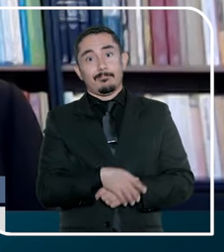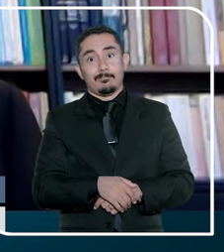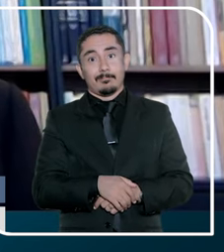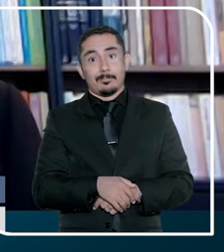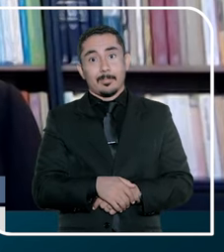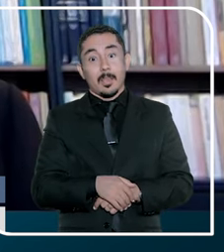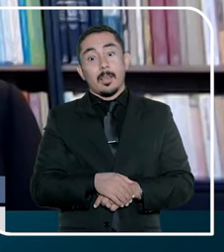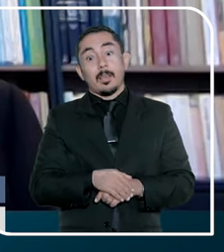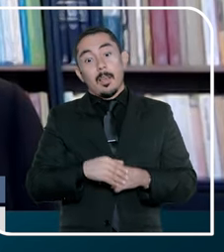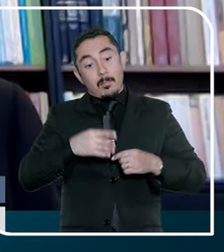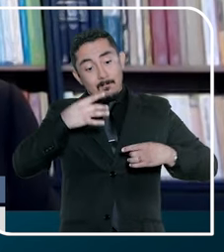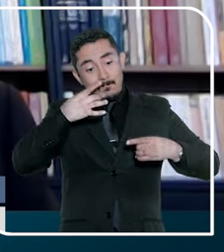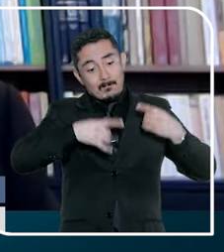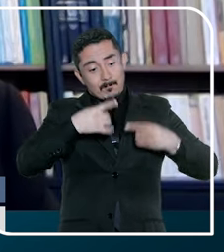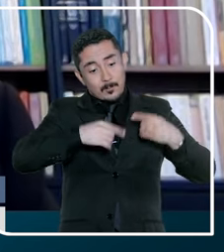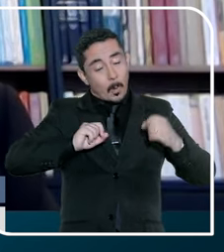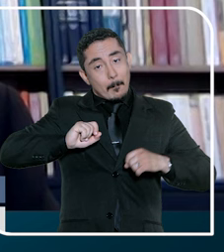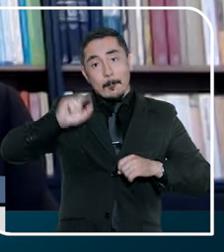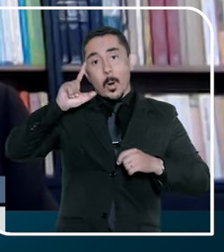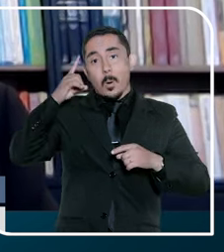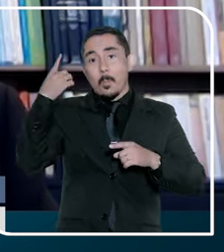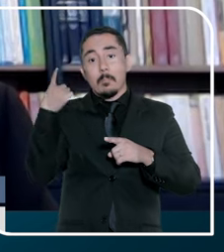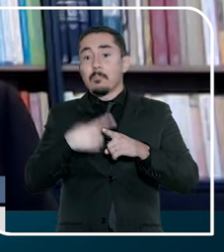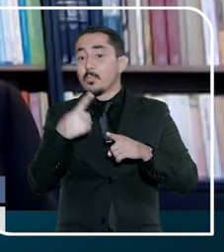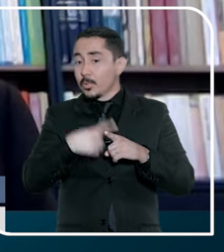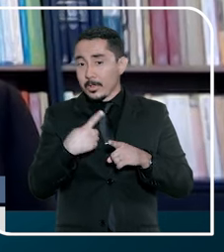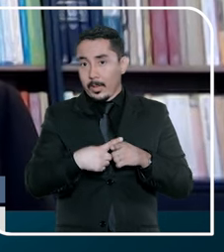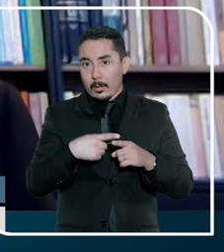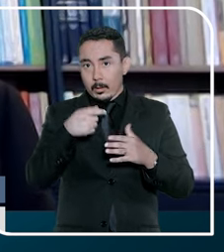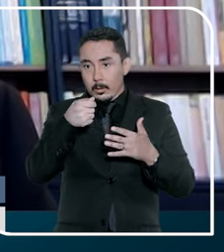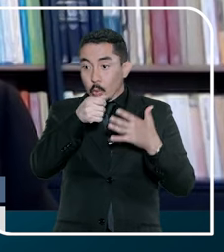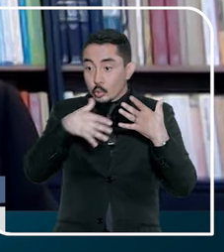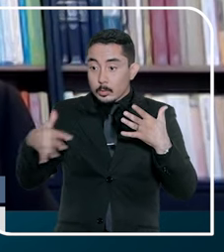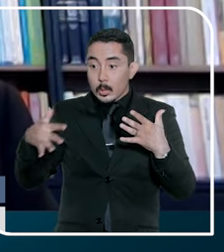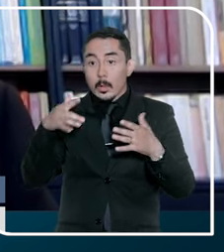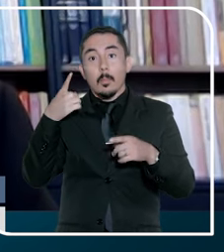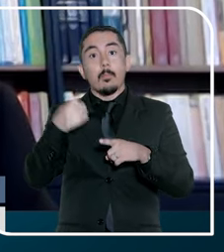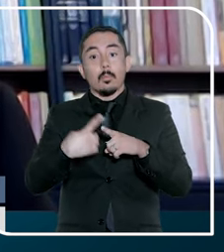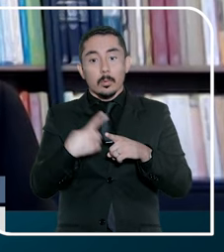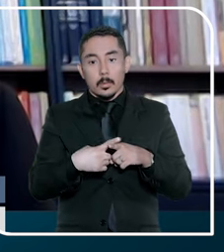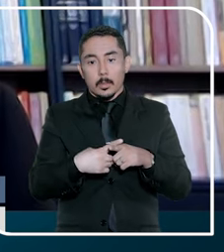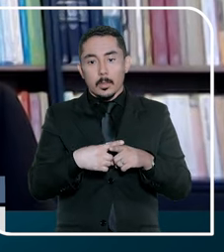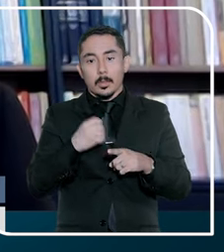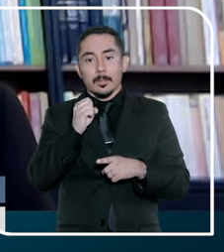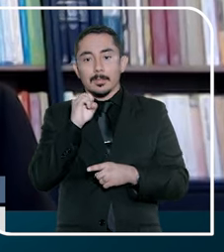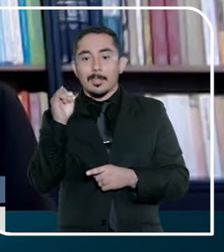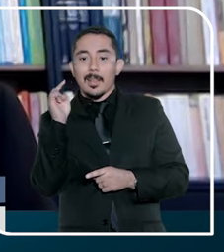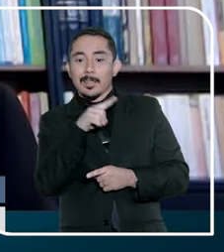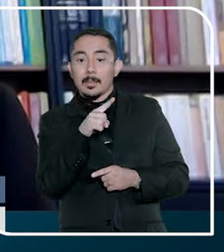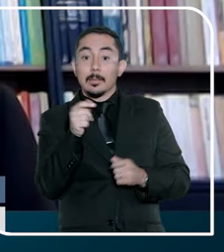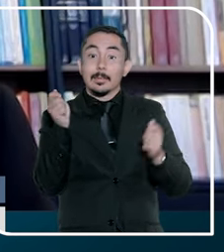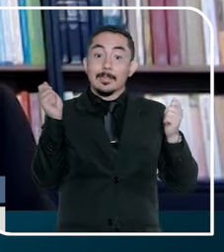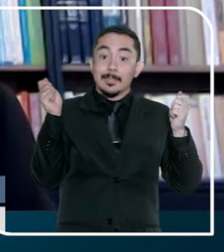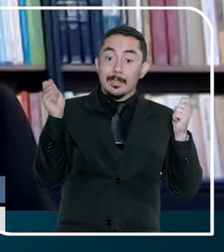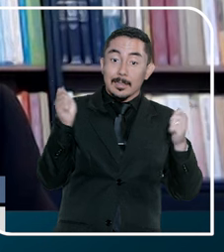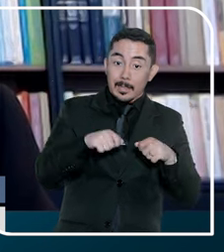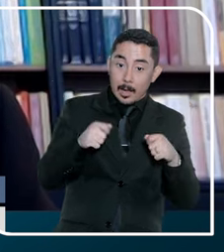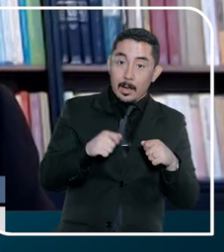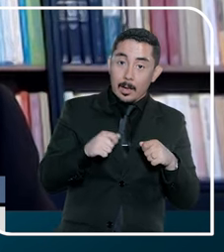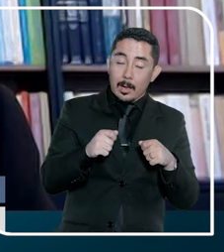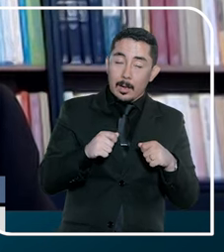polêmica a grande polêmica hoje na jurisprudência é se esse se é possível classificar esses casos